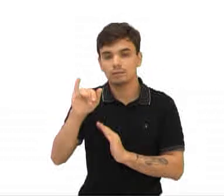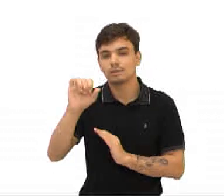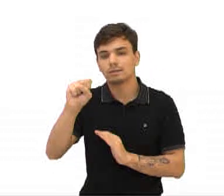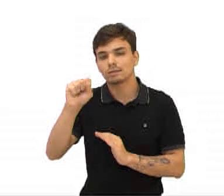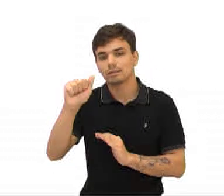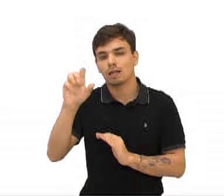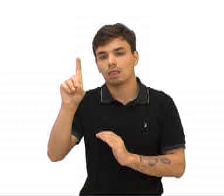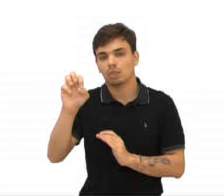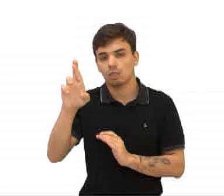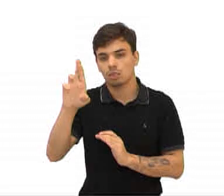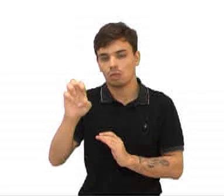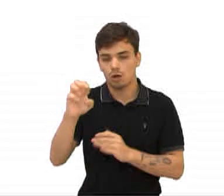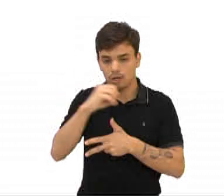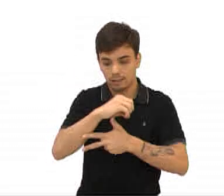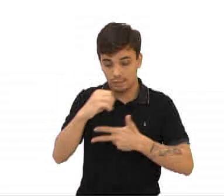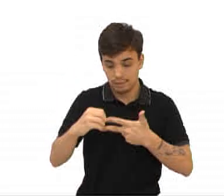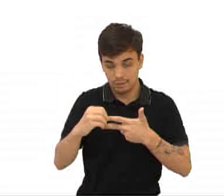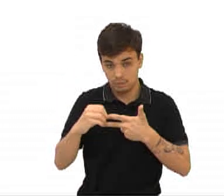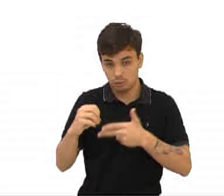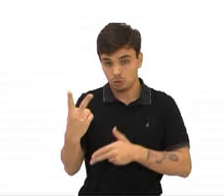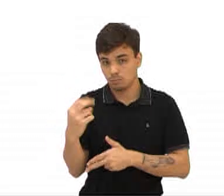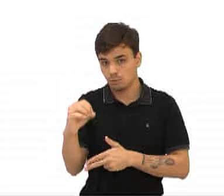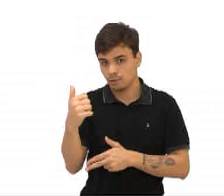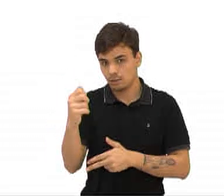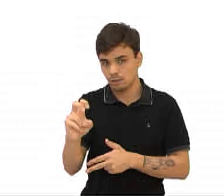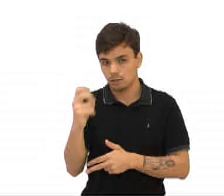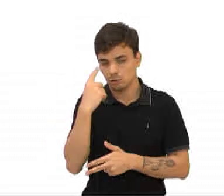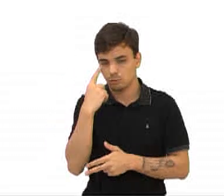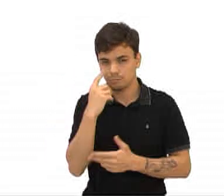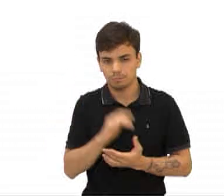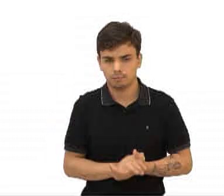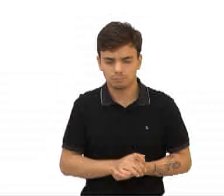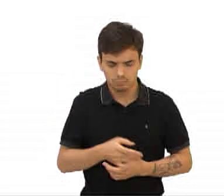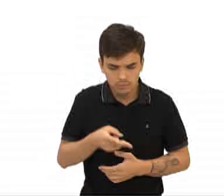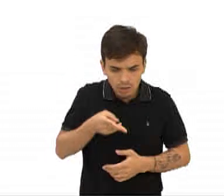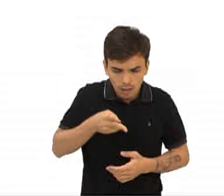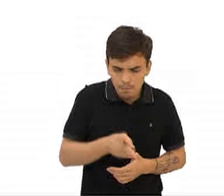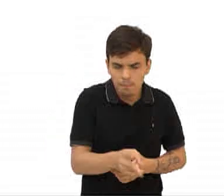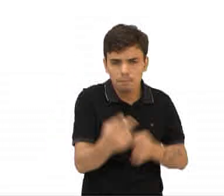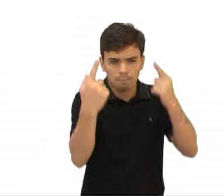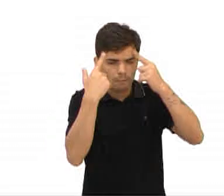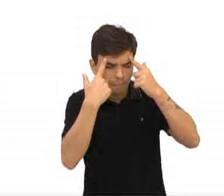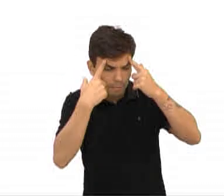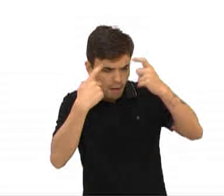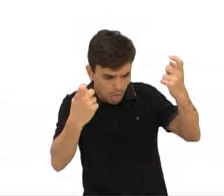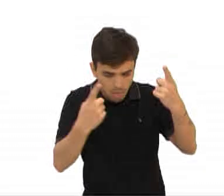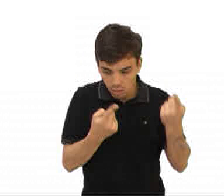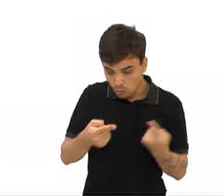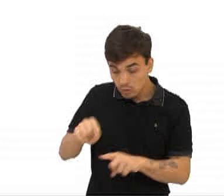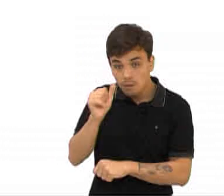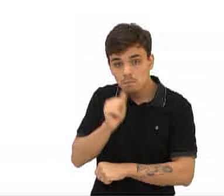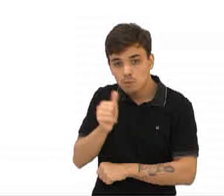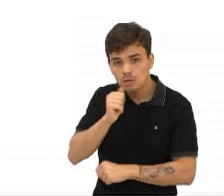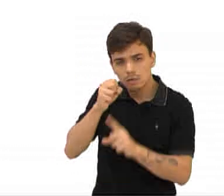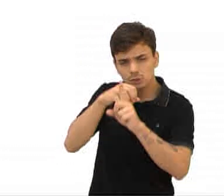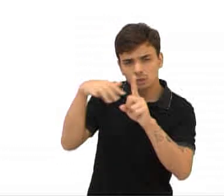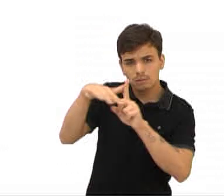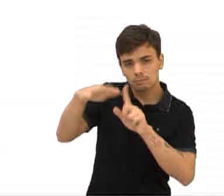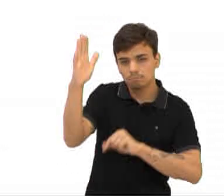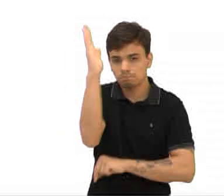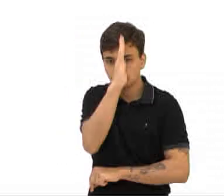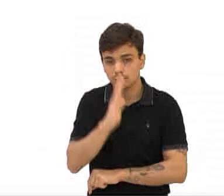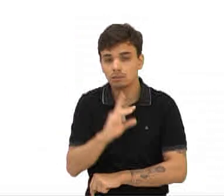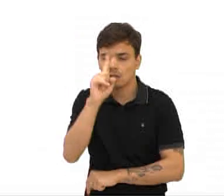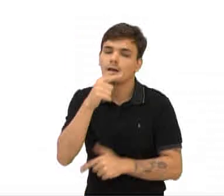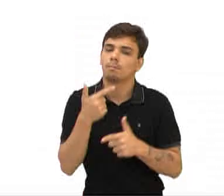do Enem de 2015. A persistência da violência contra a mulher na sociedade brasileira